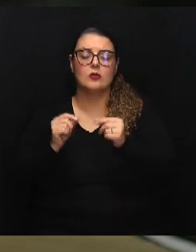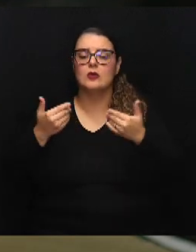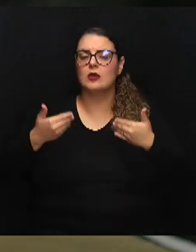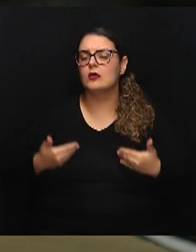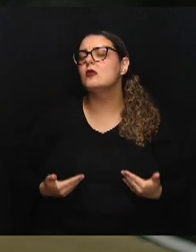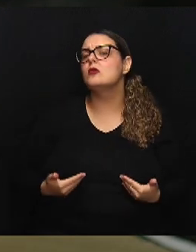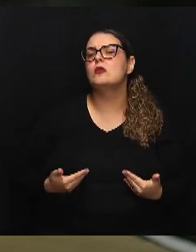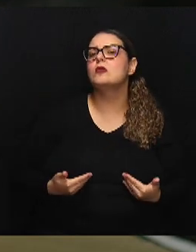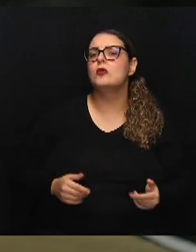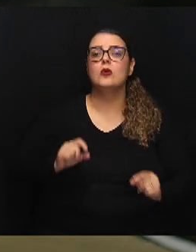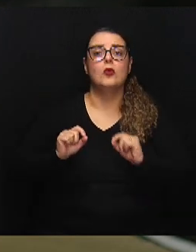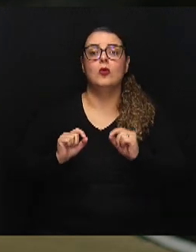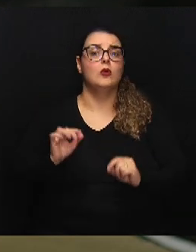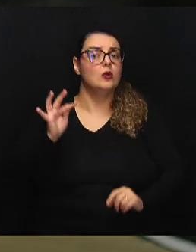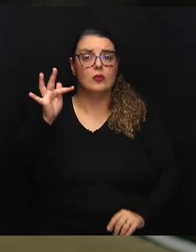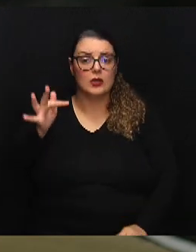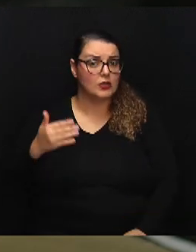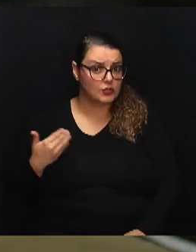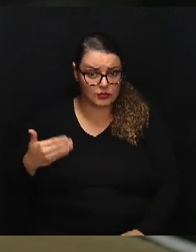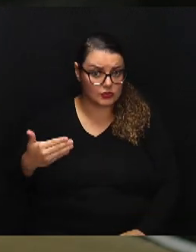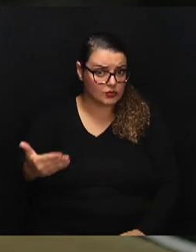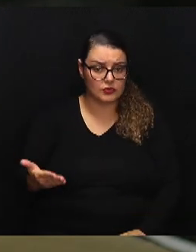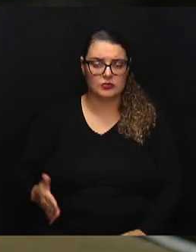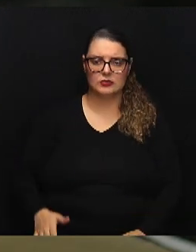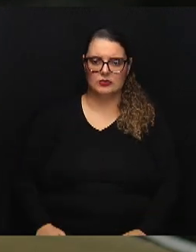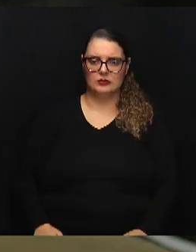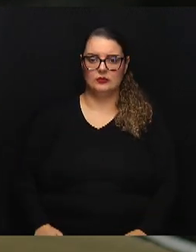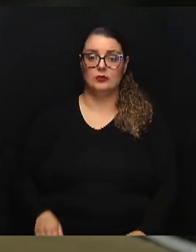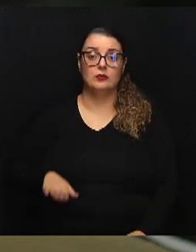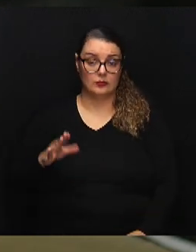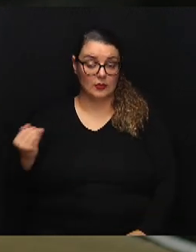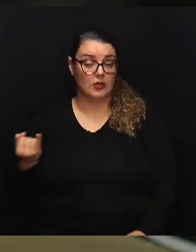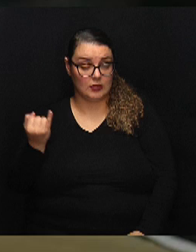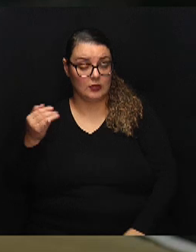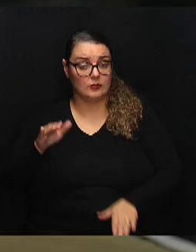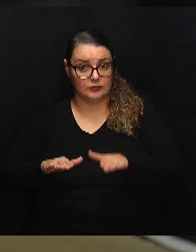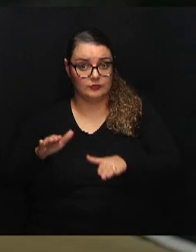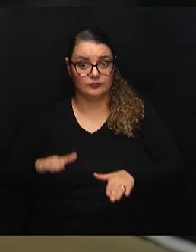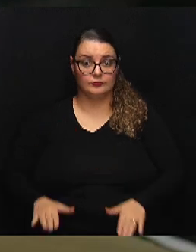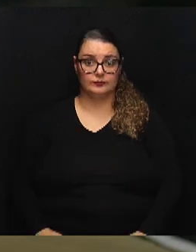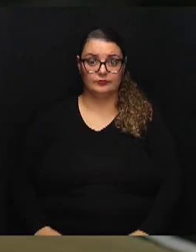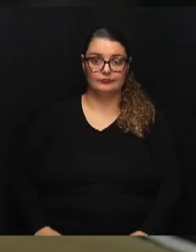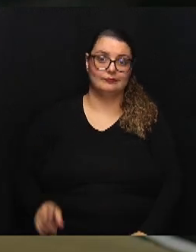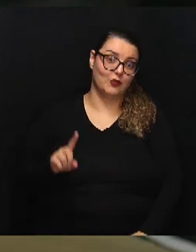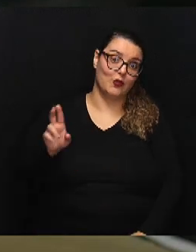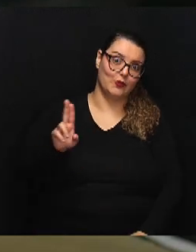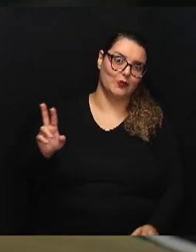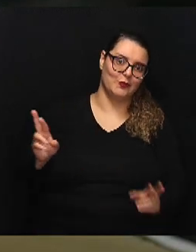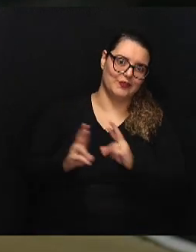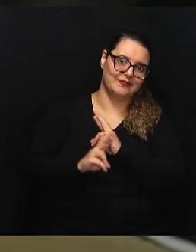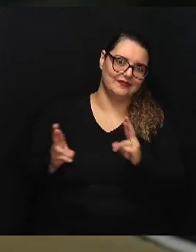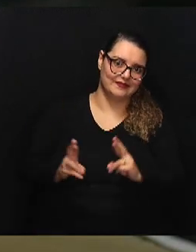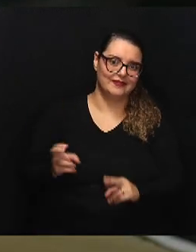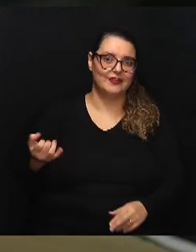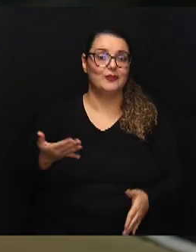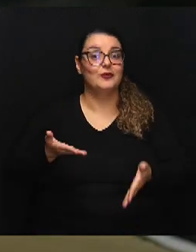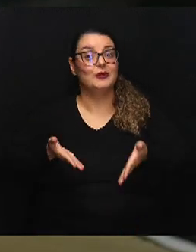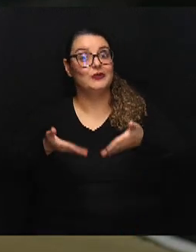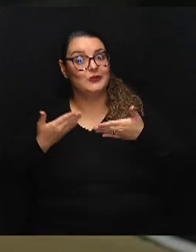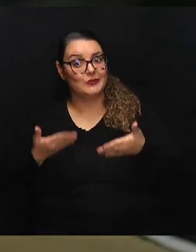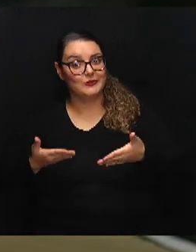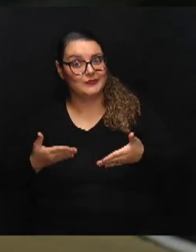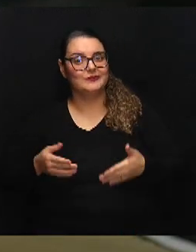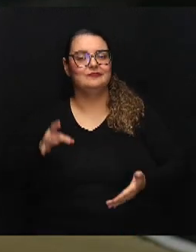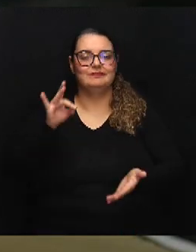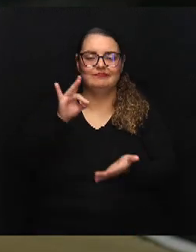o que você quer ser daqui para frente. O mais importante, talvez, não seja o nome da relação, mas o quanto ela é leve,